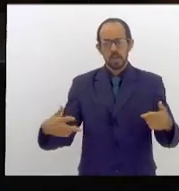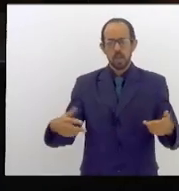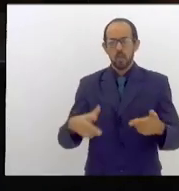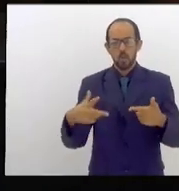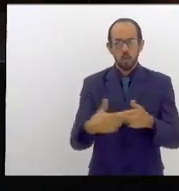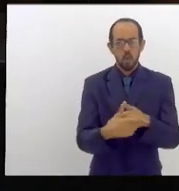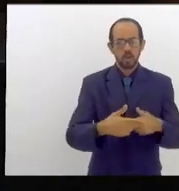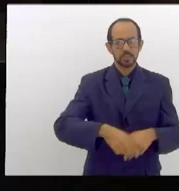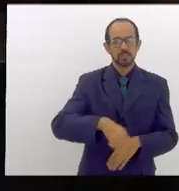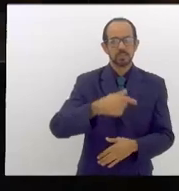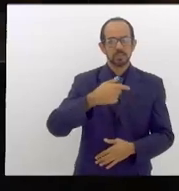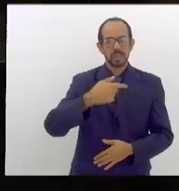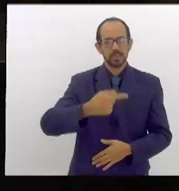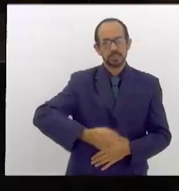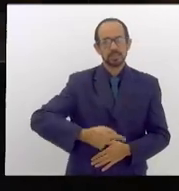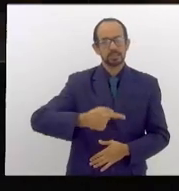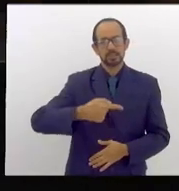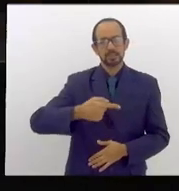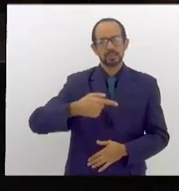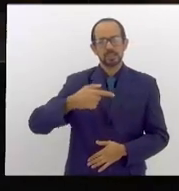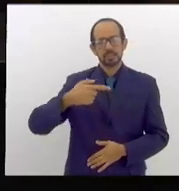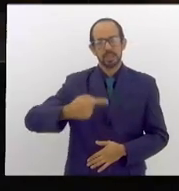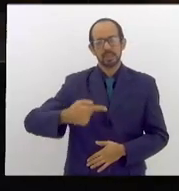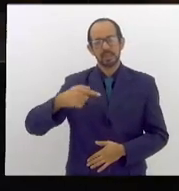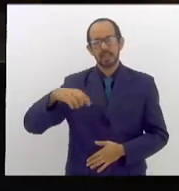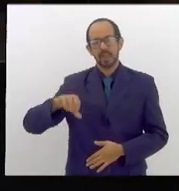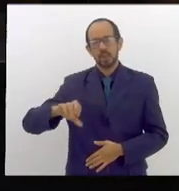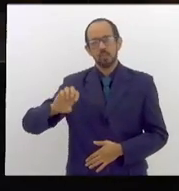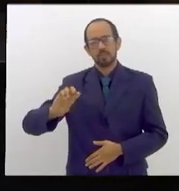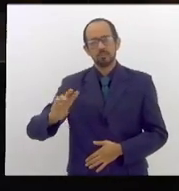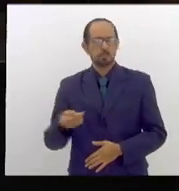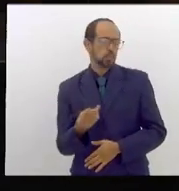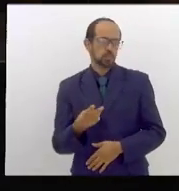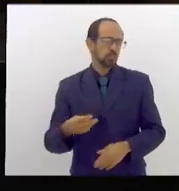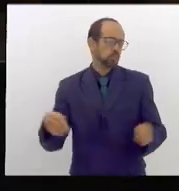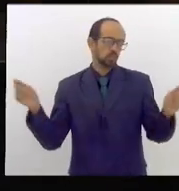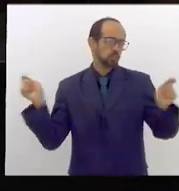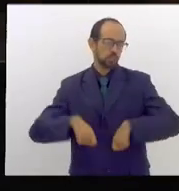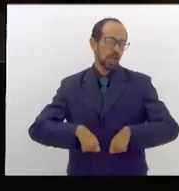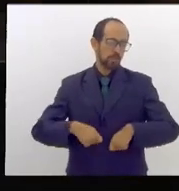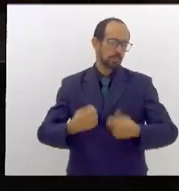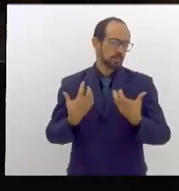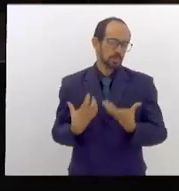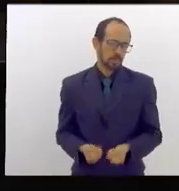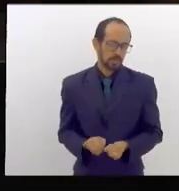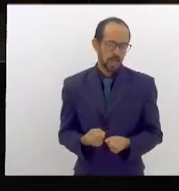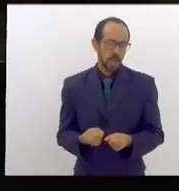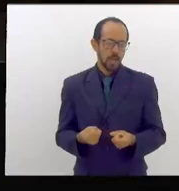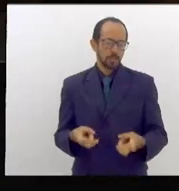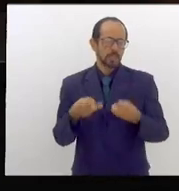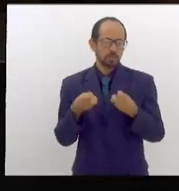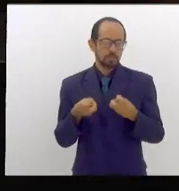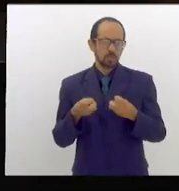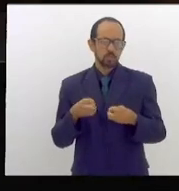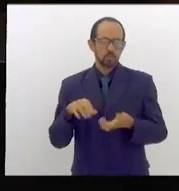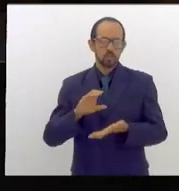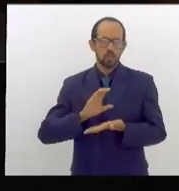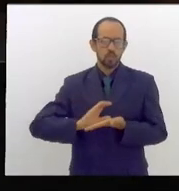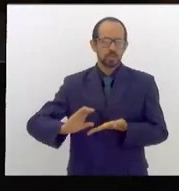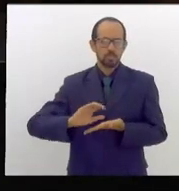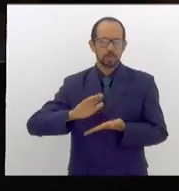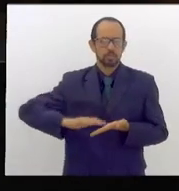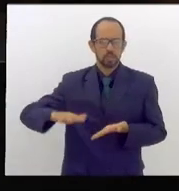479 milhões isso não pode ser aceito vistos o orçamento geral terá um aumento